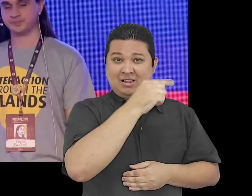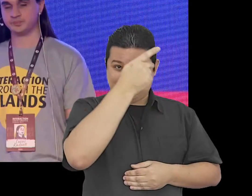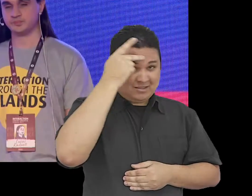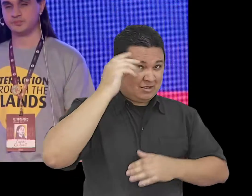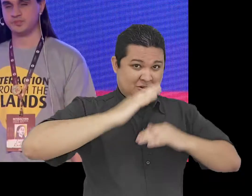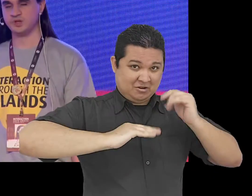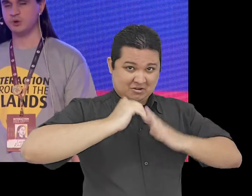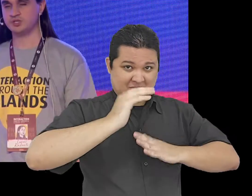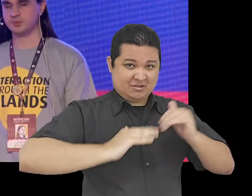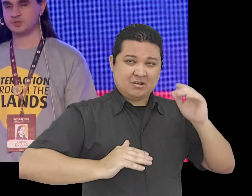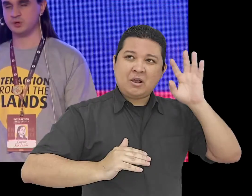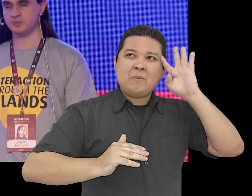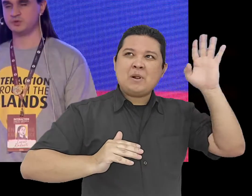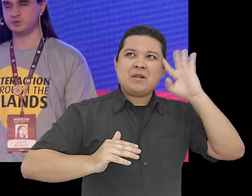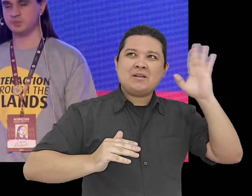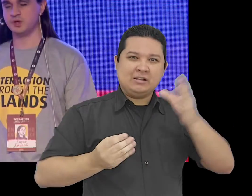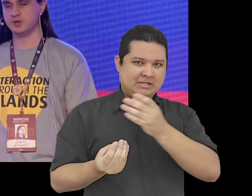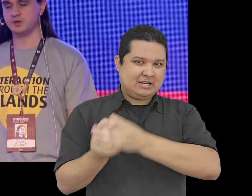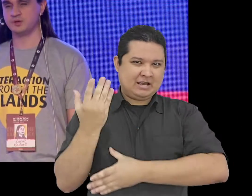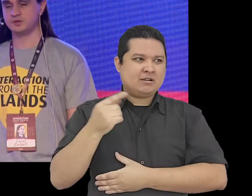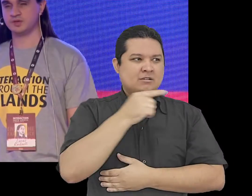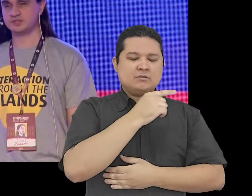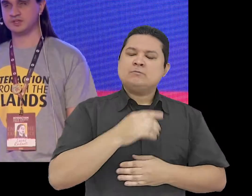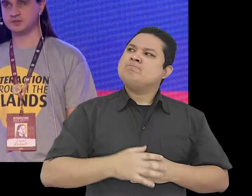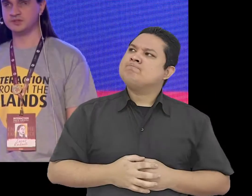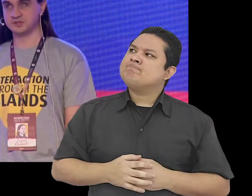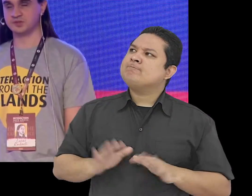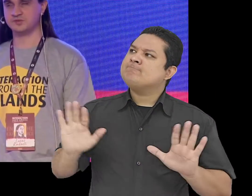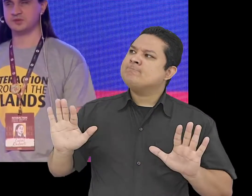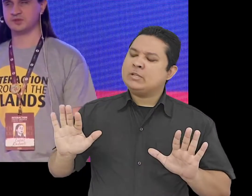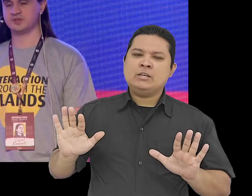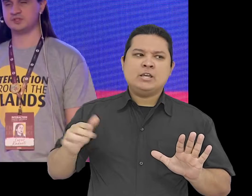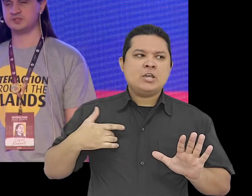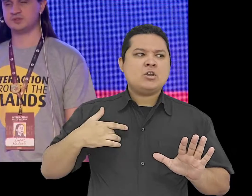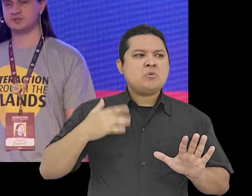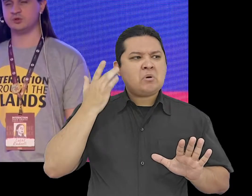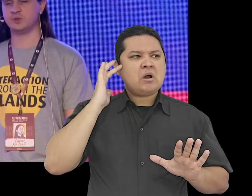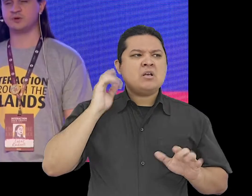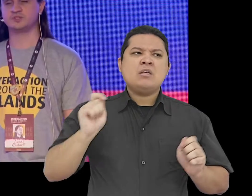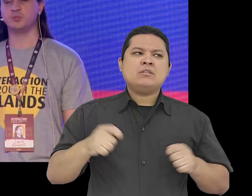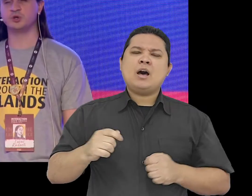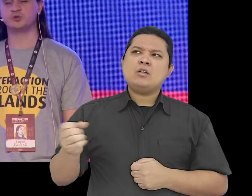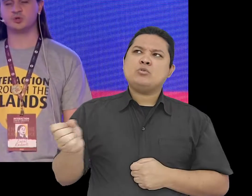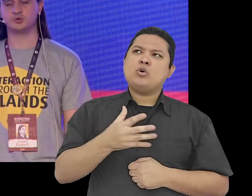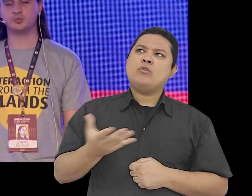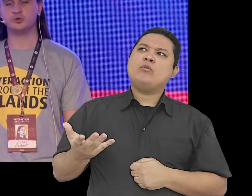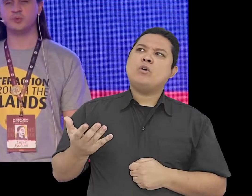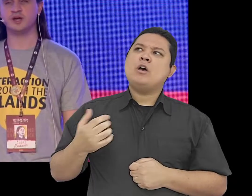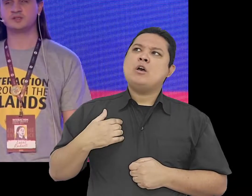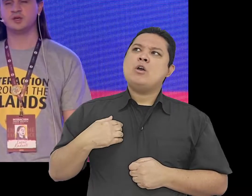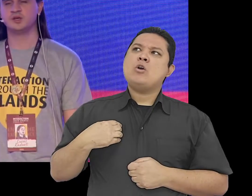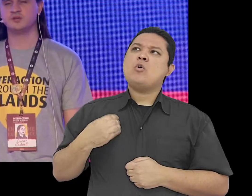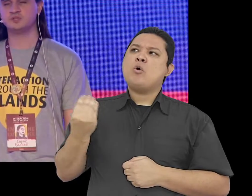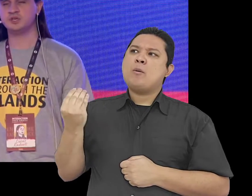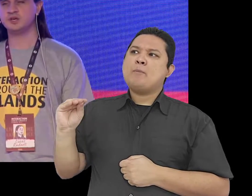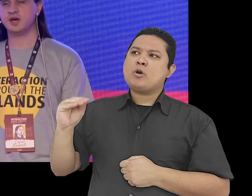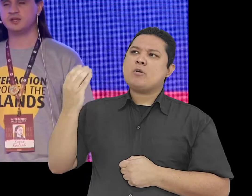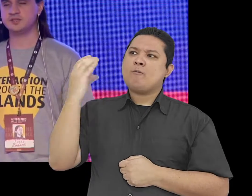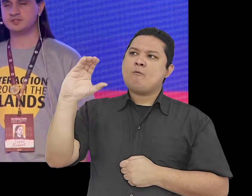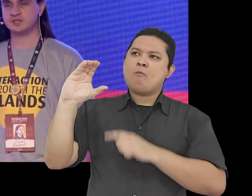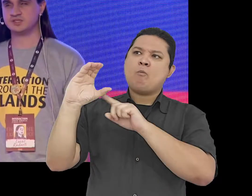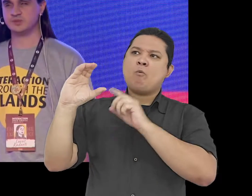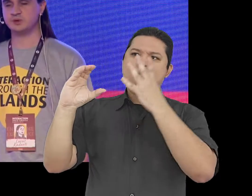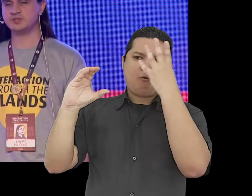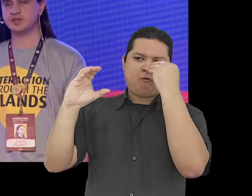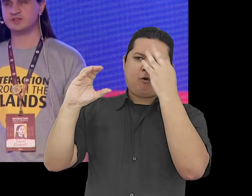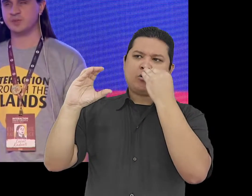imagem. Eu acho que a pessoa, assim, não deve ter sido uma coisa muito de outro mundo, mas, assim, cara,